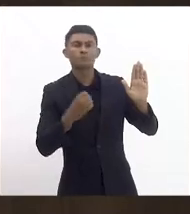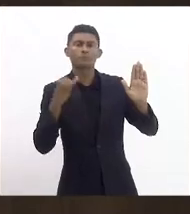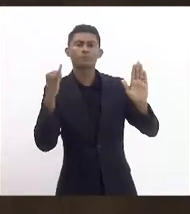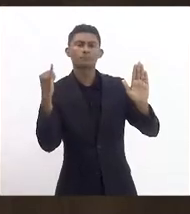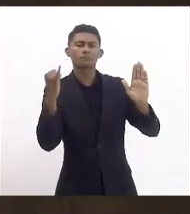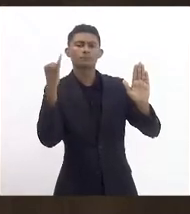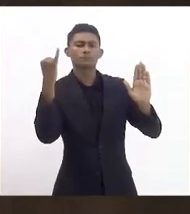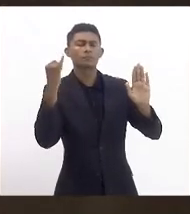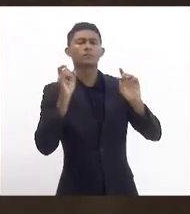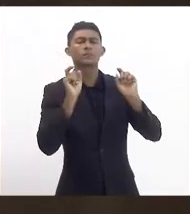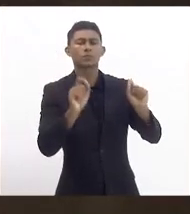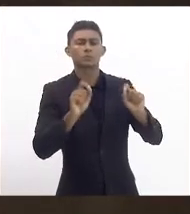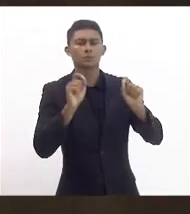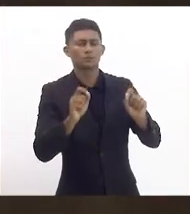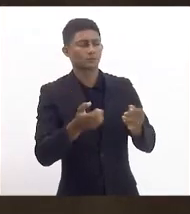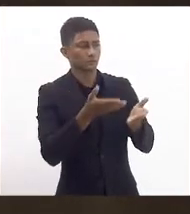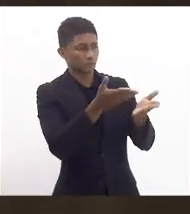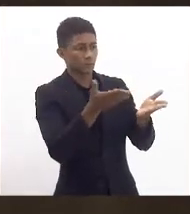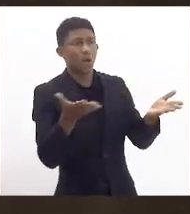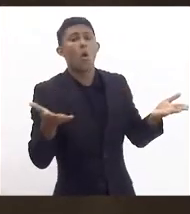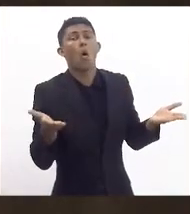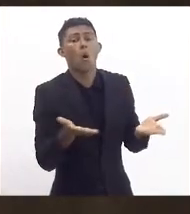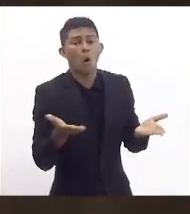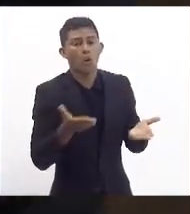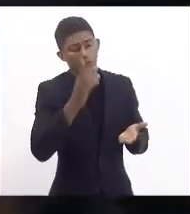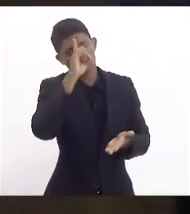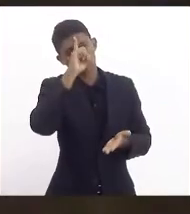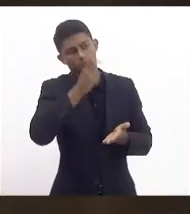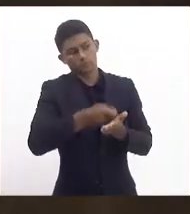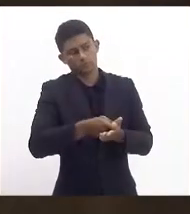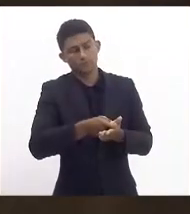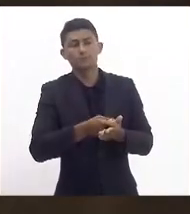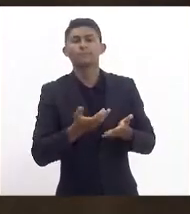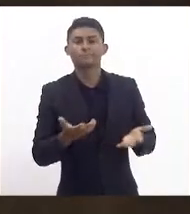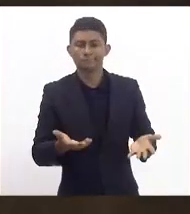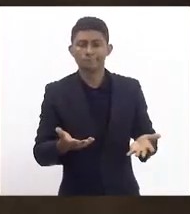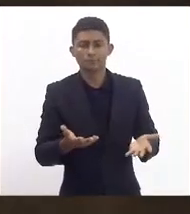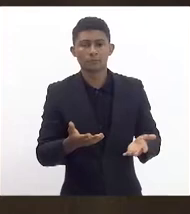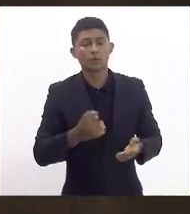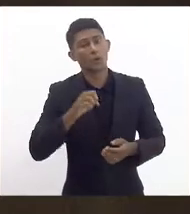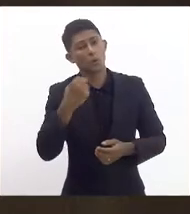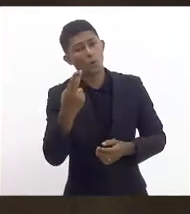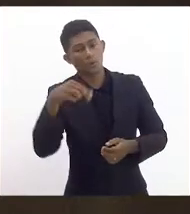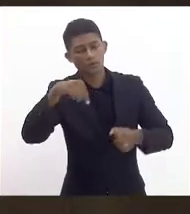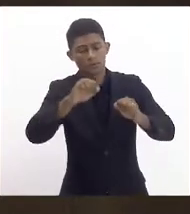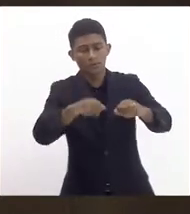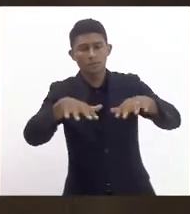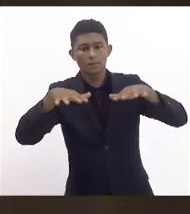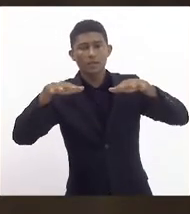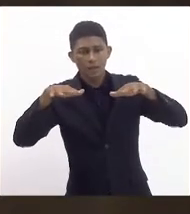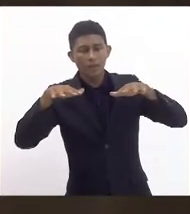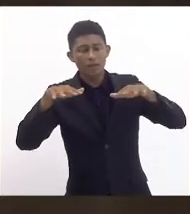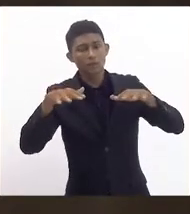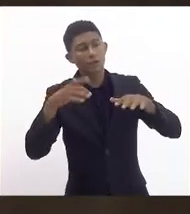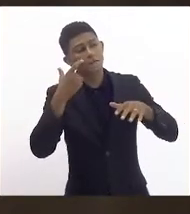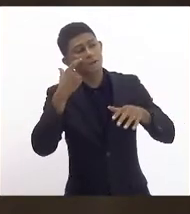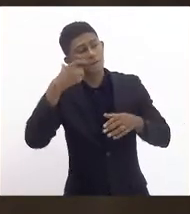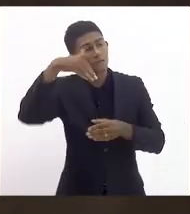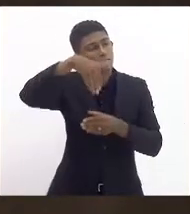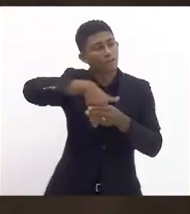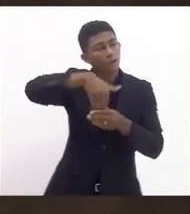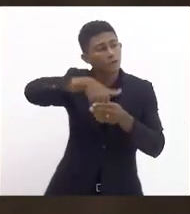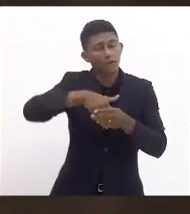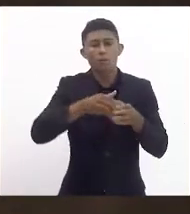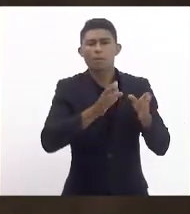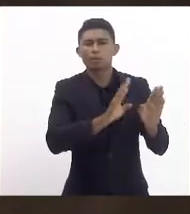necessário o senhor decidir no dia de hoje, senhor presidente, se for o caso, meter ao plenário, um cronograma de